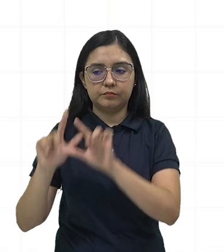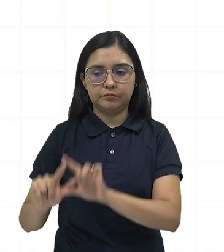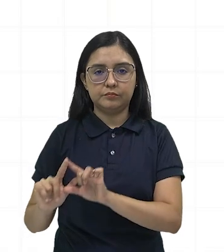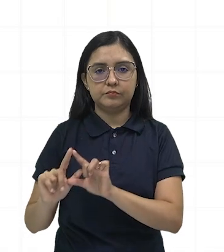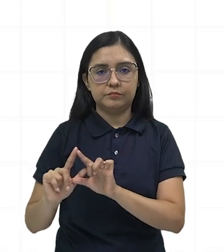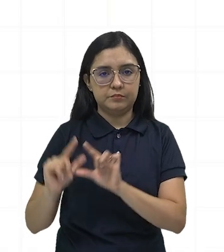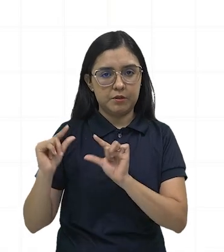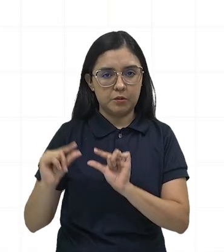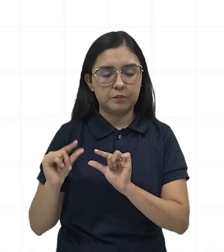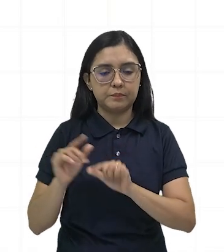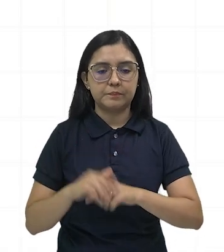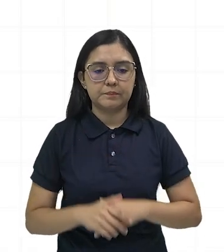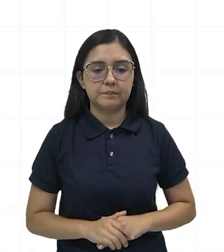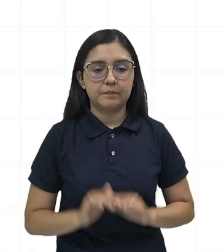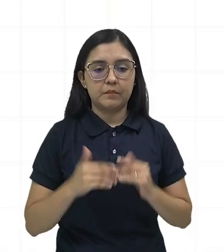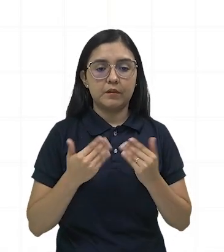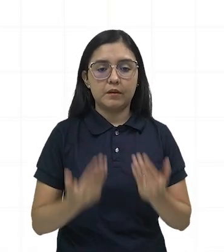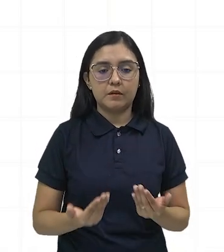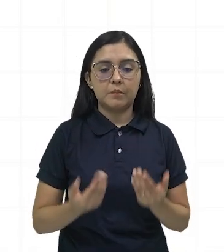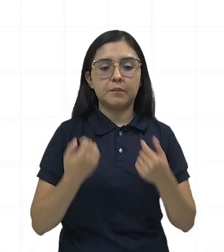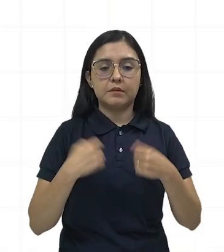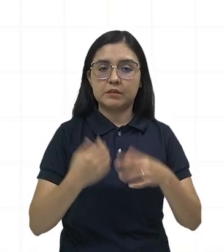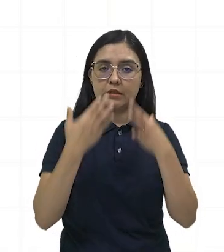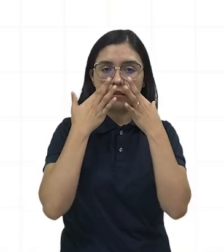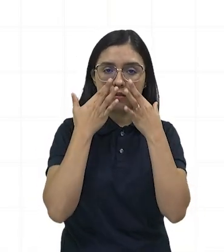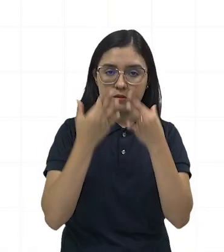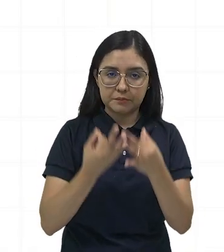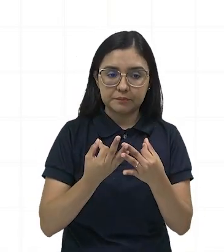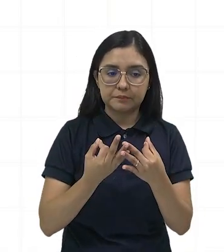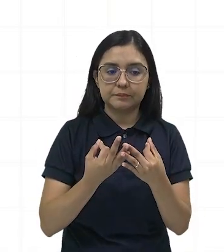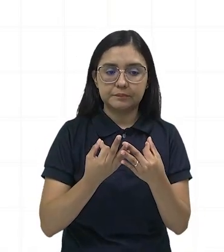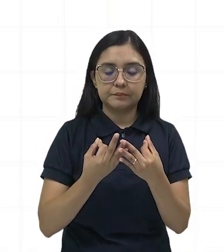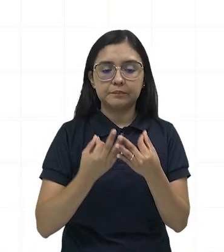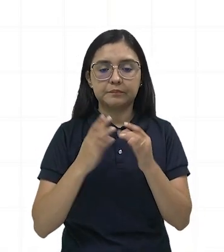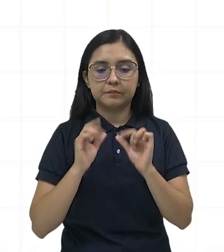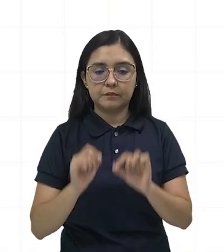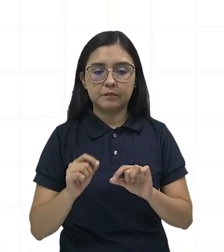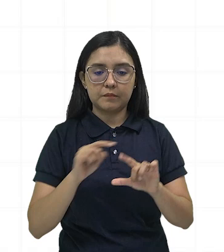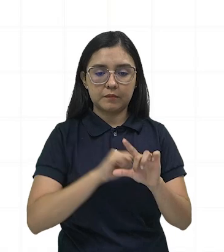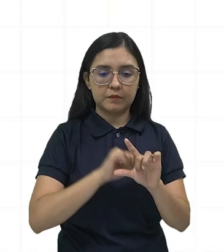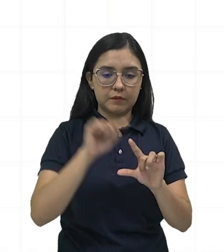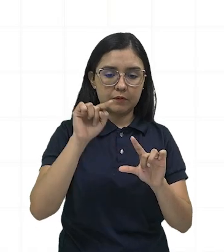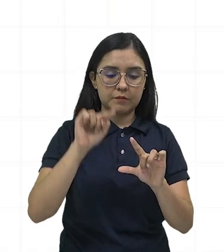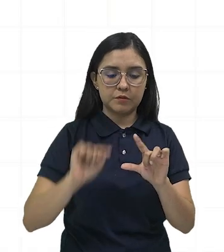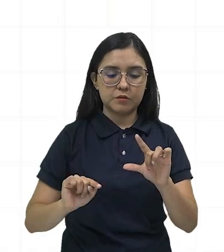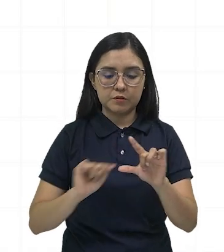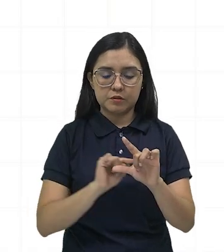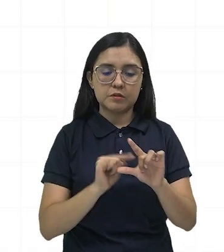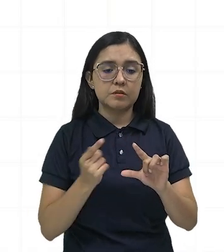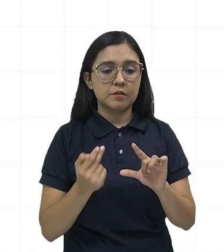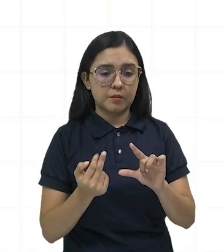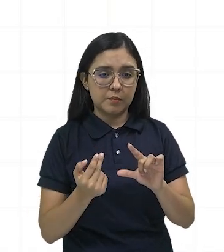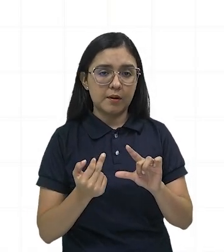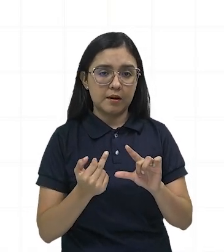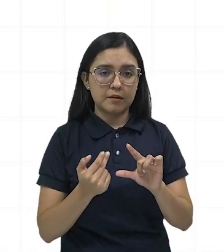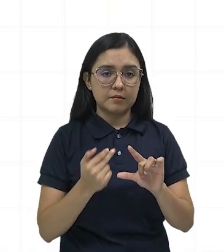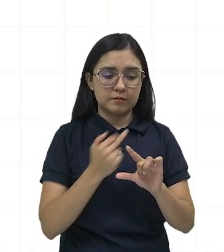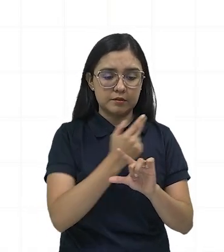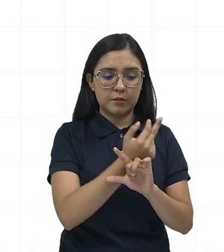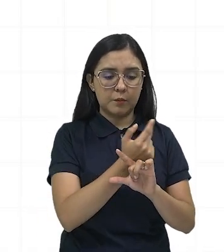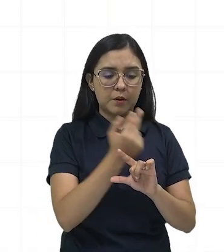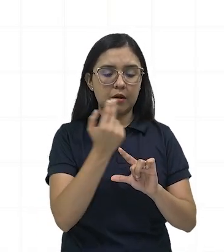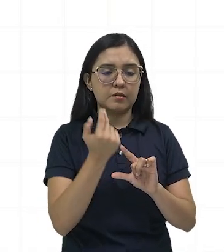aqui. E aí nós temos que tomar cuidado, né? Tipo, os lados entre eles são congruentes,